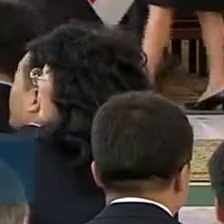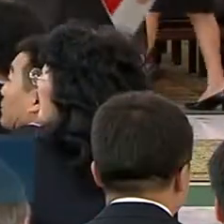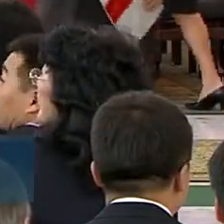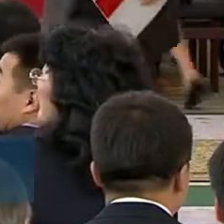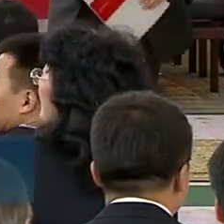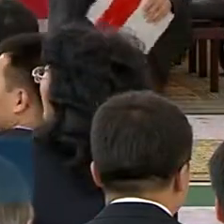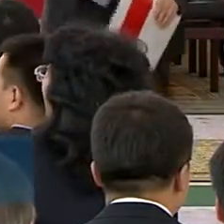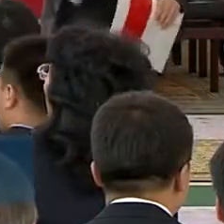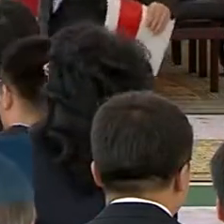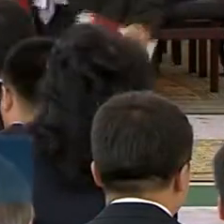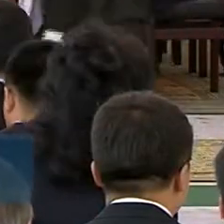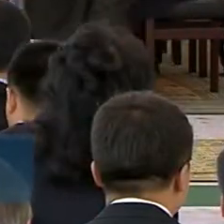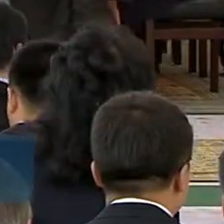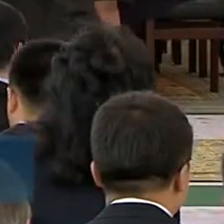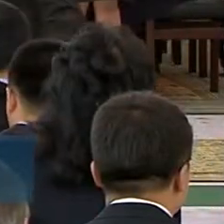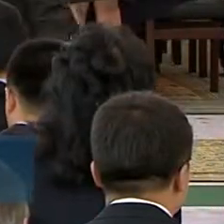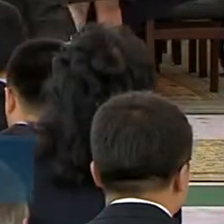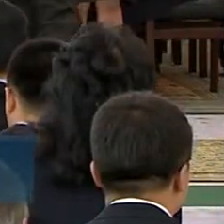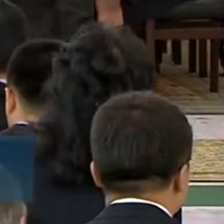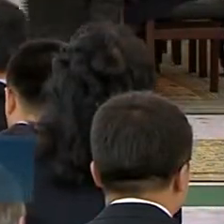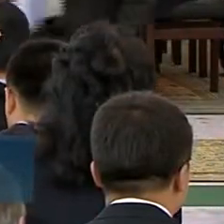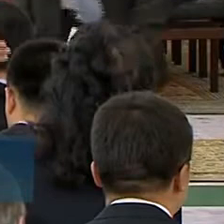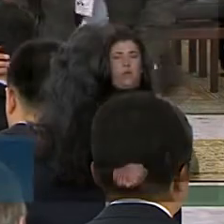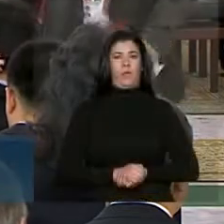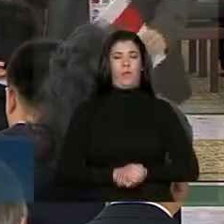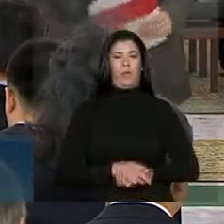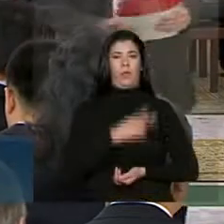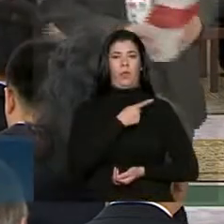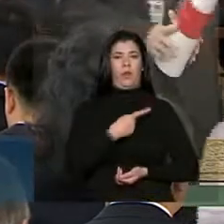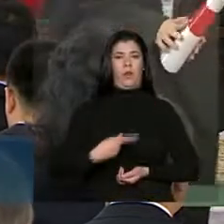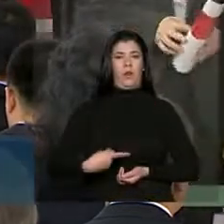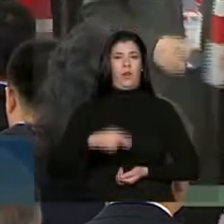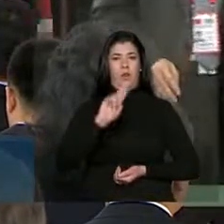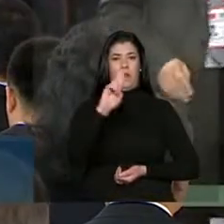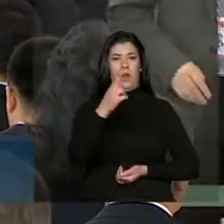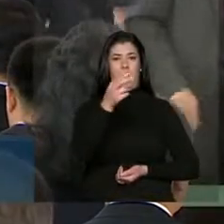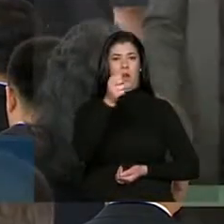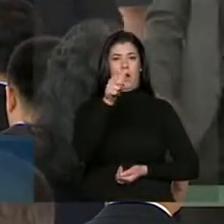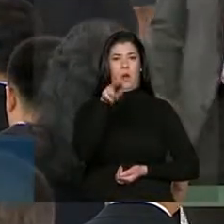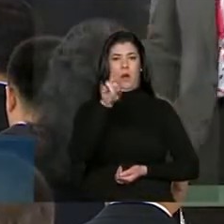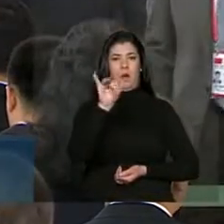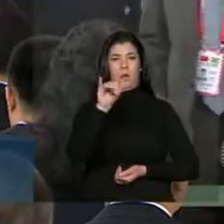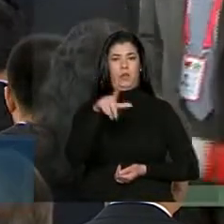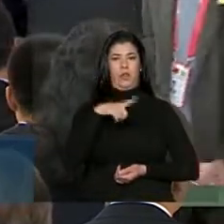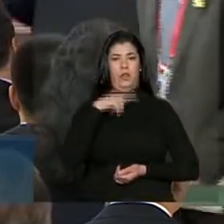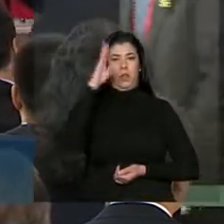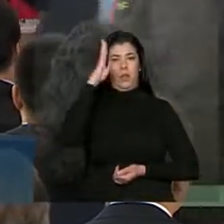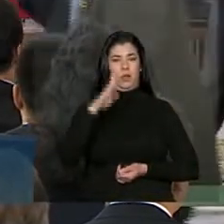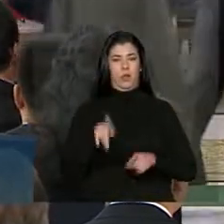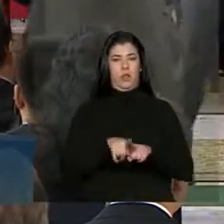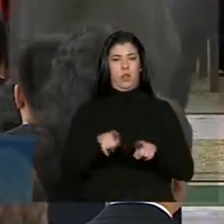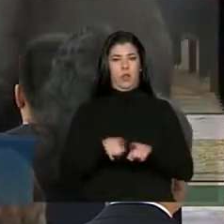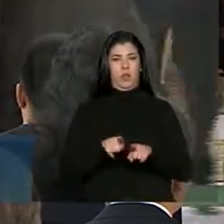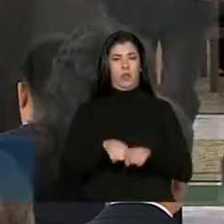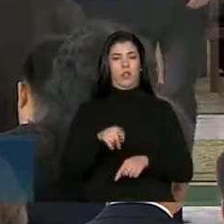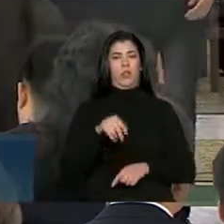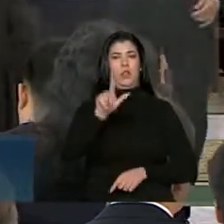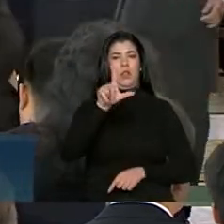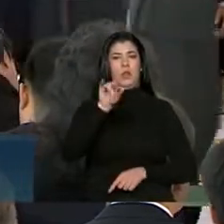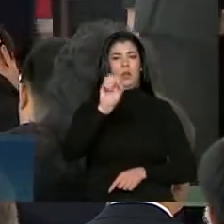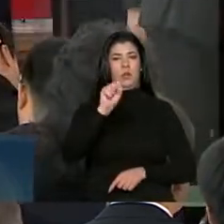Presidente da Huawei do Brasil, Zhou Yuning. Presidente da CAPES, Carlos Afonso